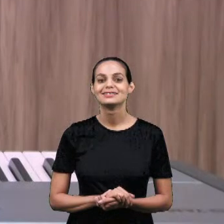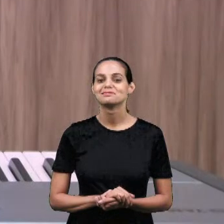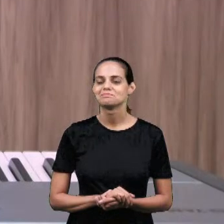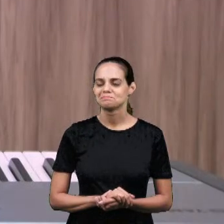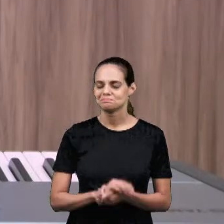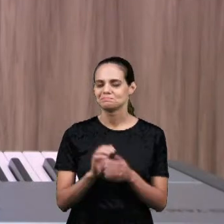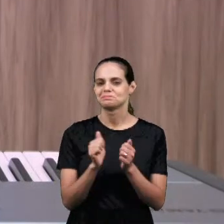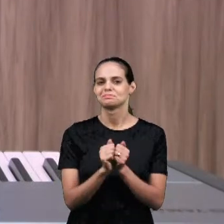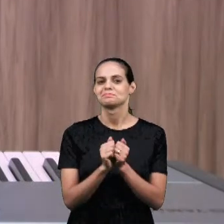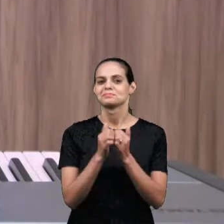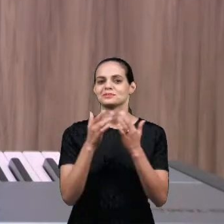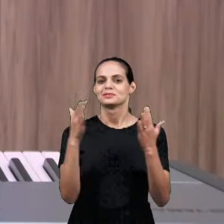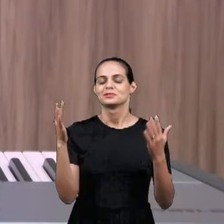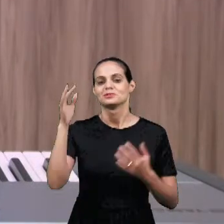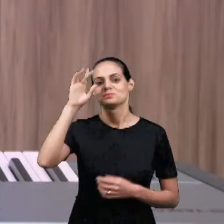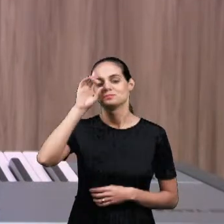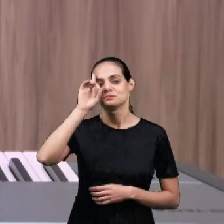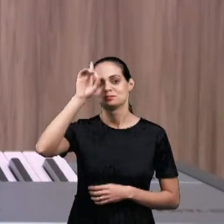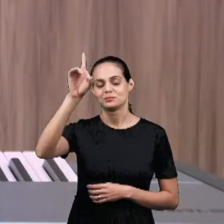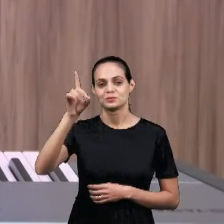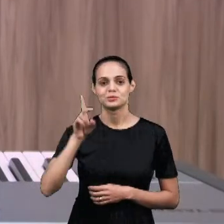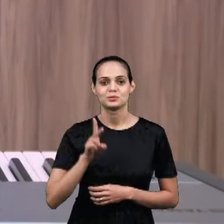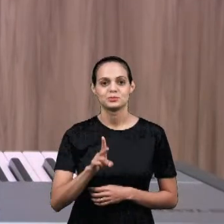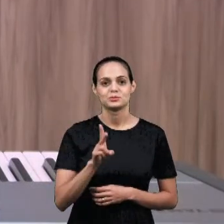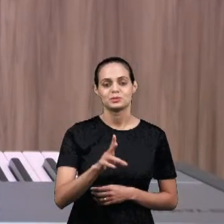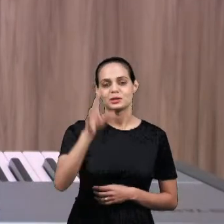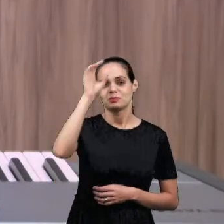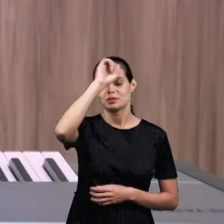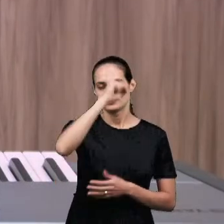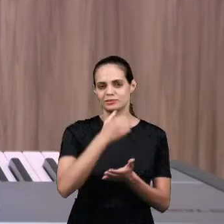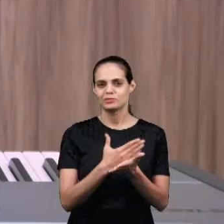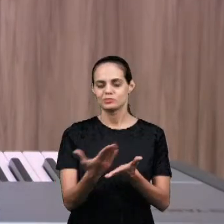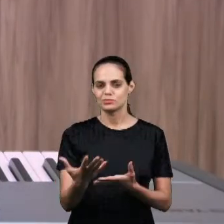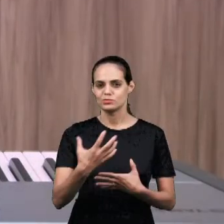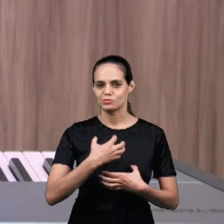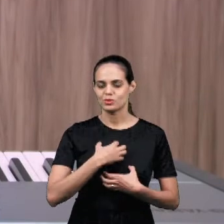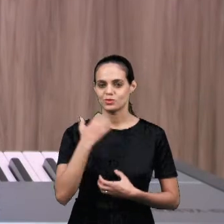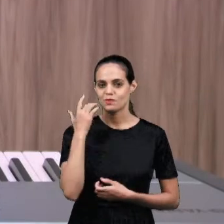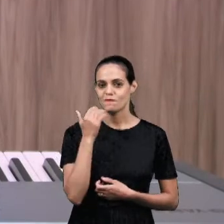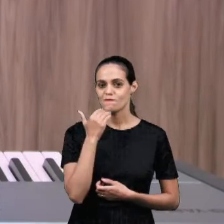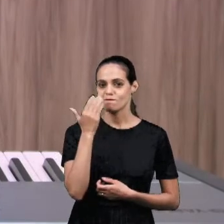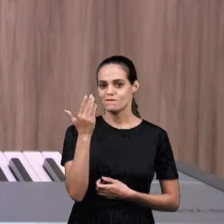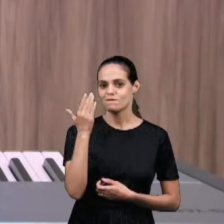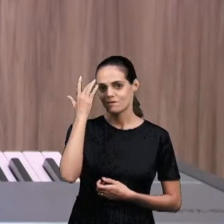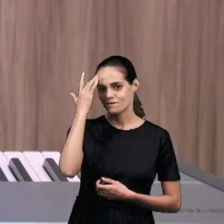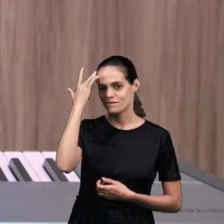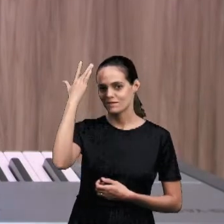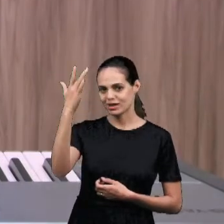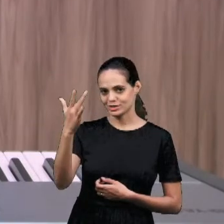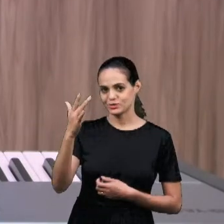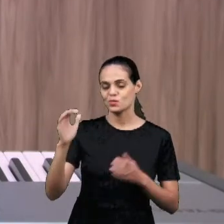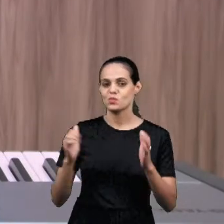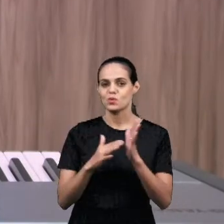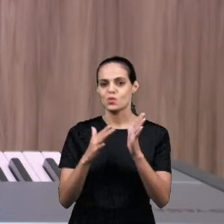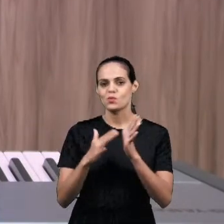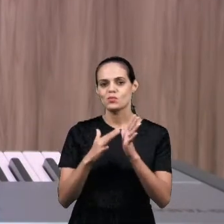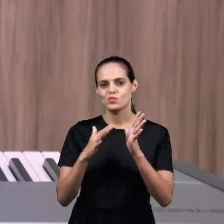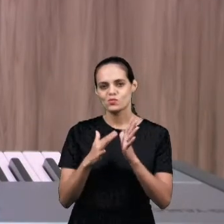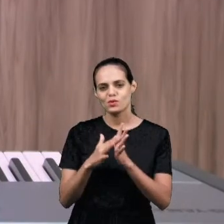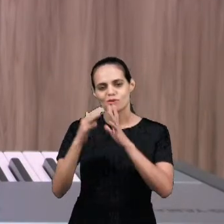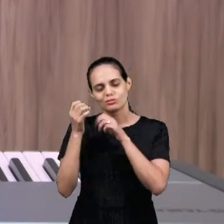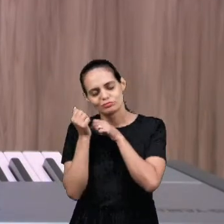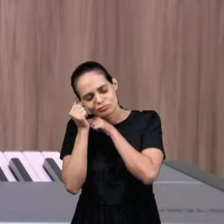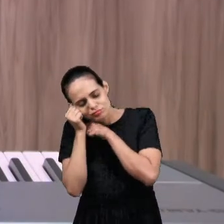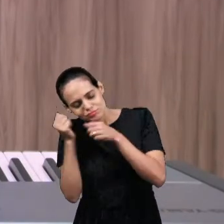Glória a Deus! Vamos continuar aprendendo a introdução facilitada do louvor Deitada na Relva, uma feliz